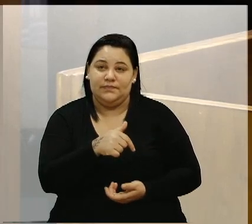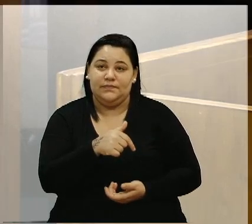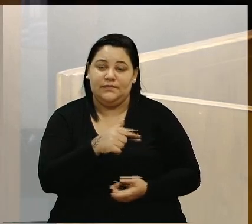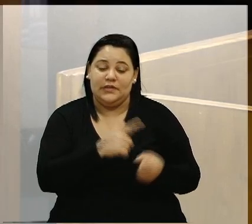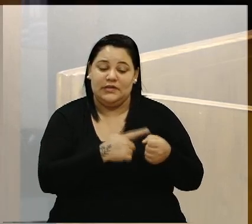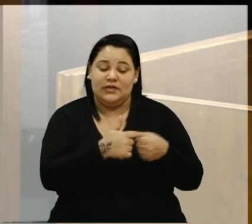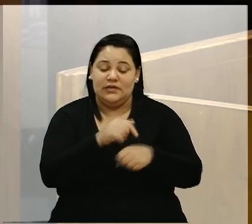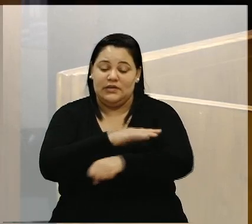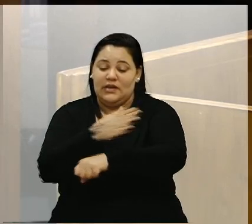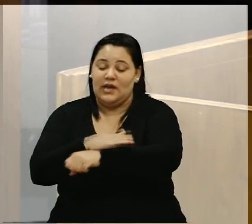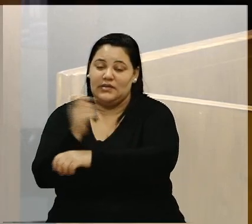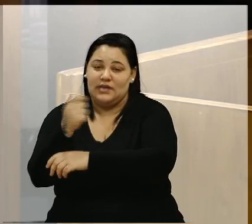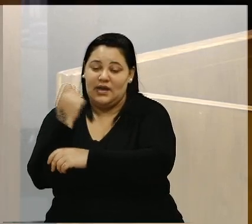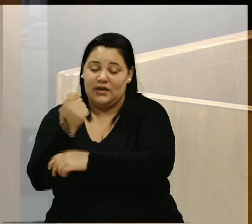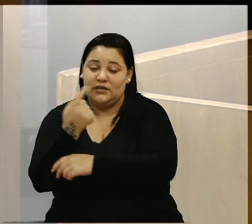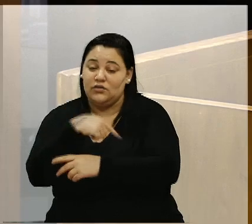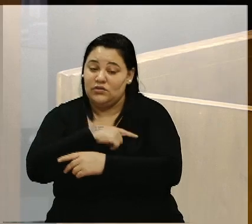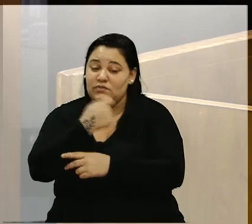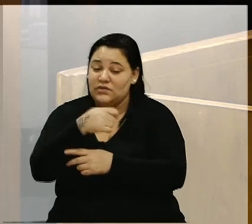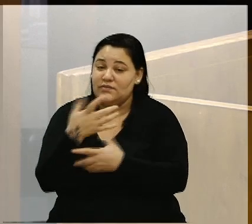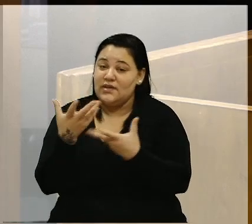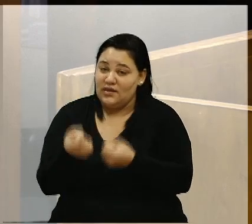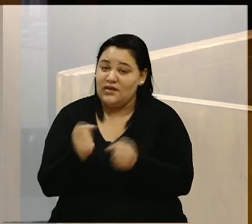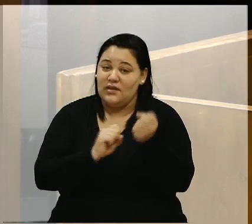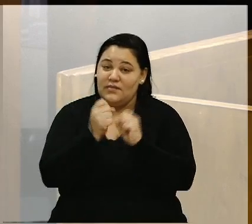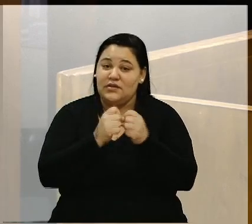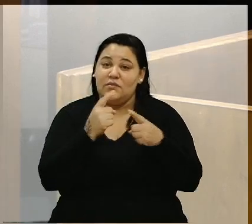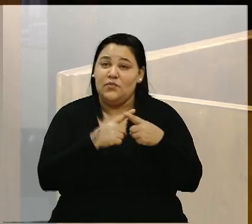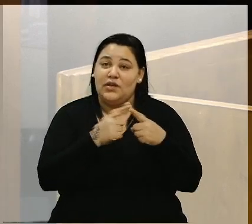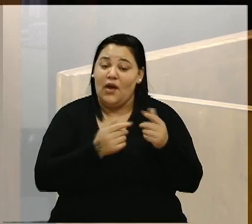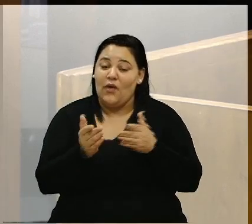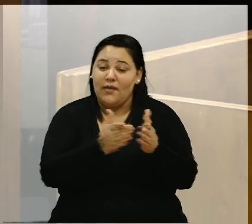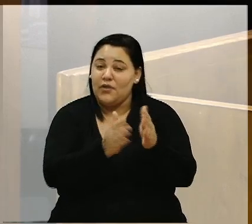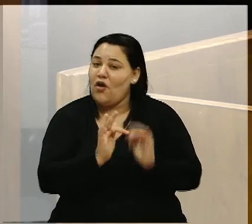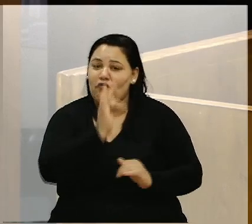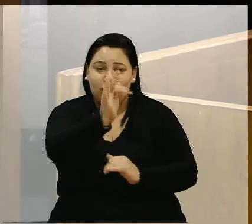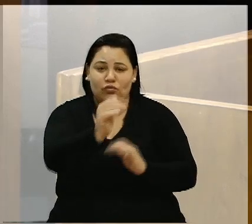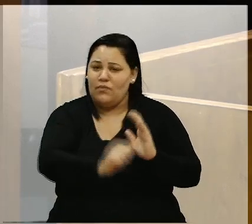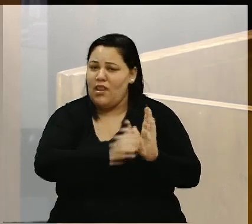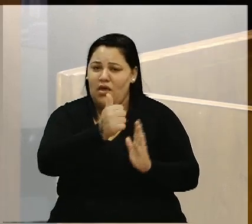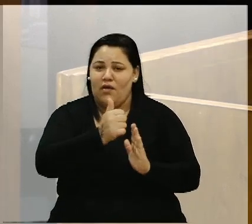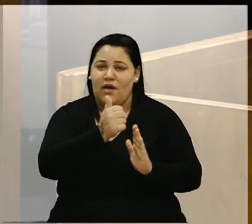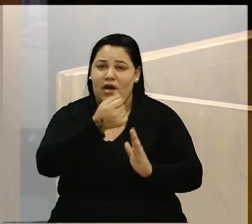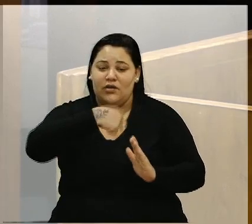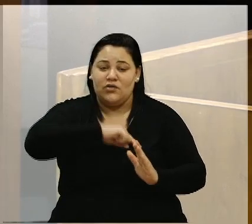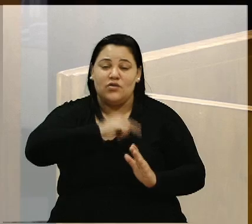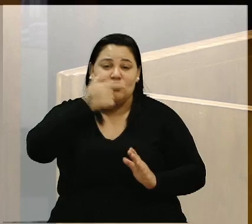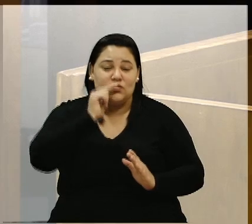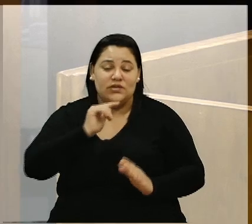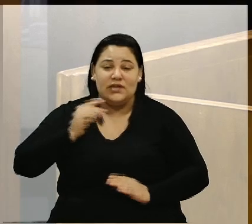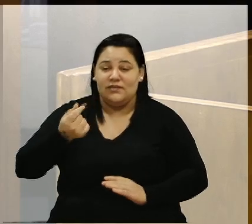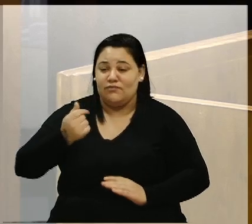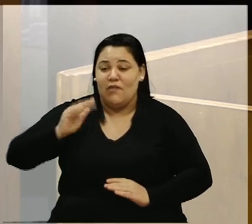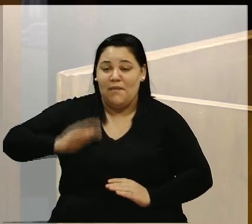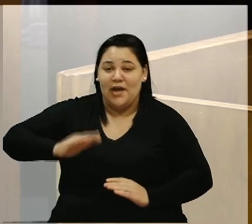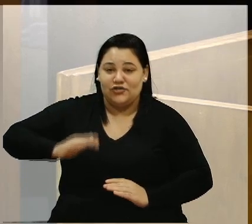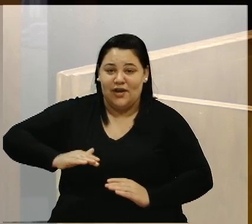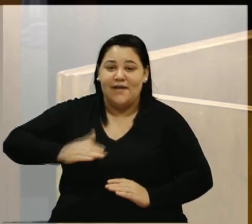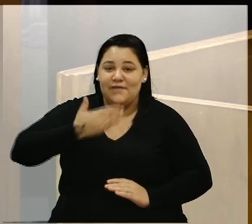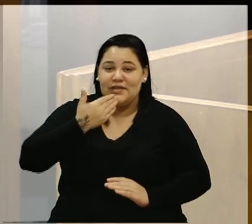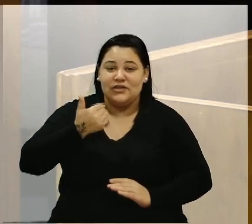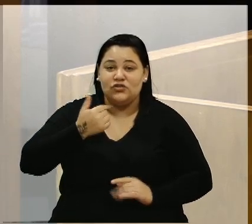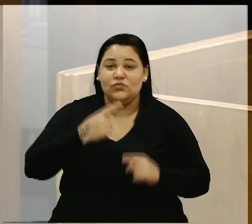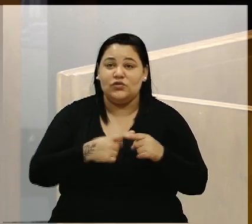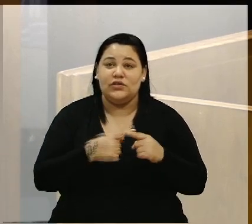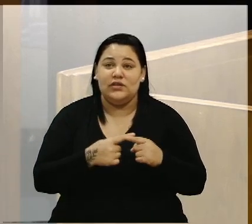precisamos abraçar essas empresas, porque esse é o caminho, é o futuro, e até para nós conseguir baixar o custo-benefício. Nós temos que baixar o